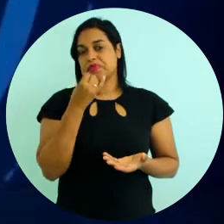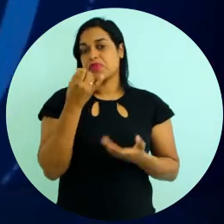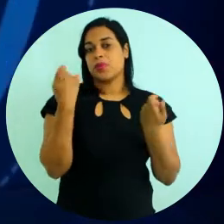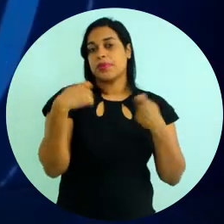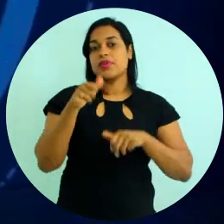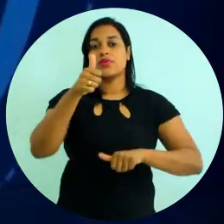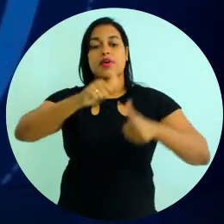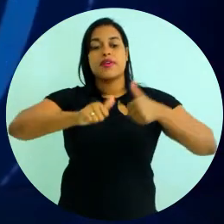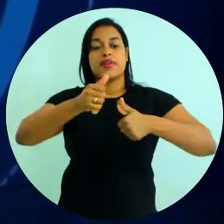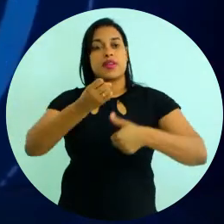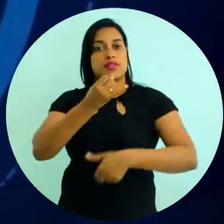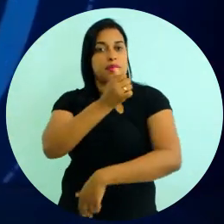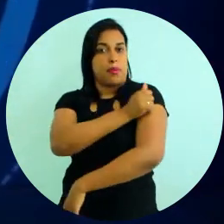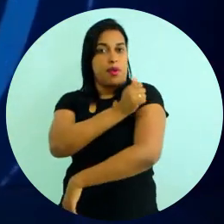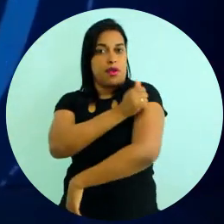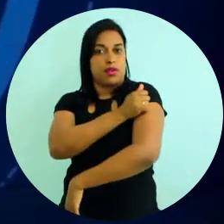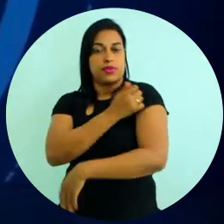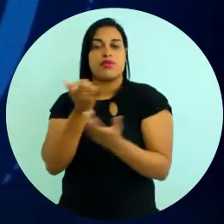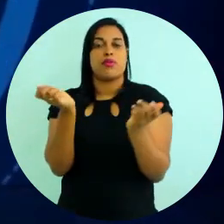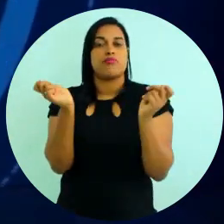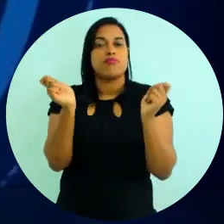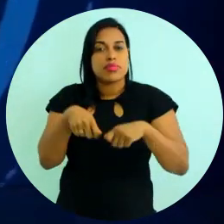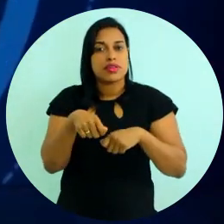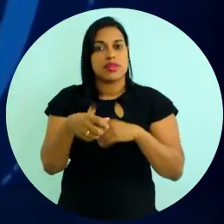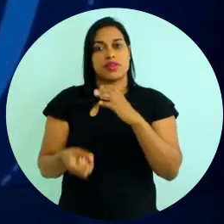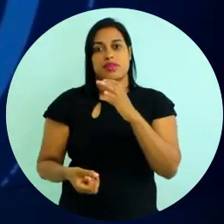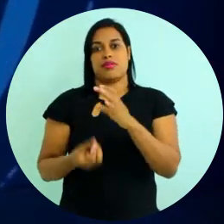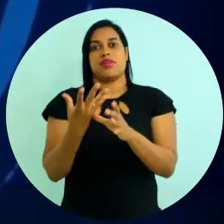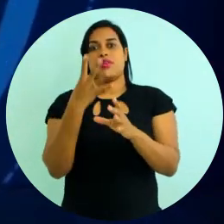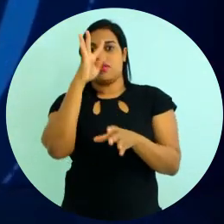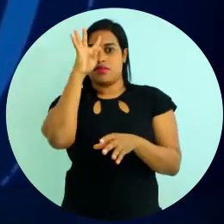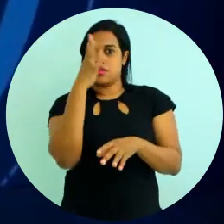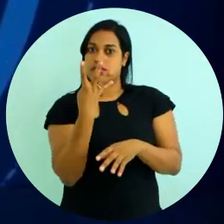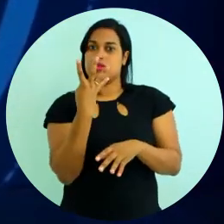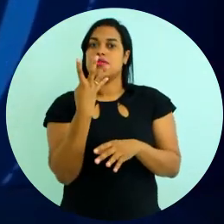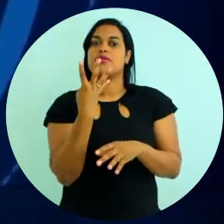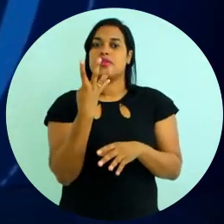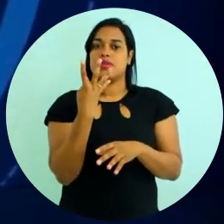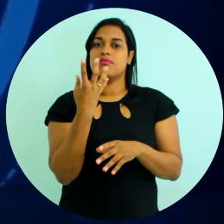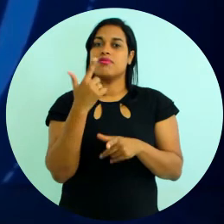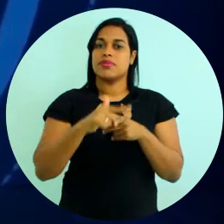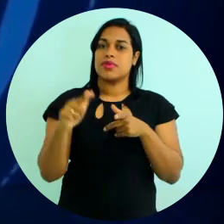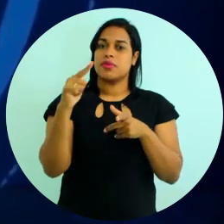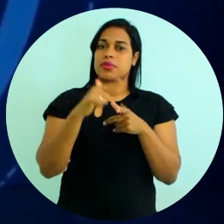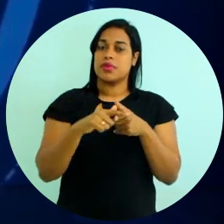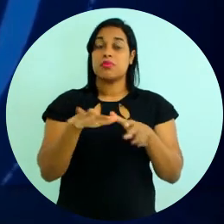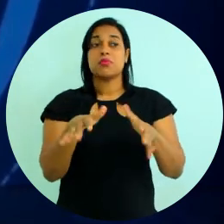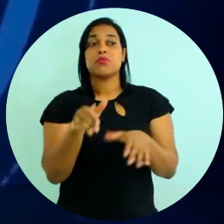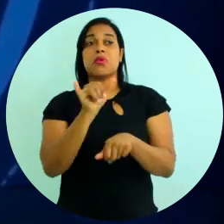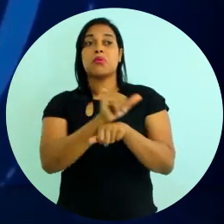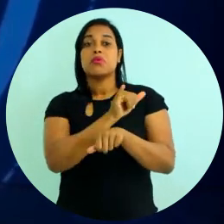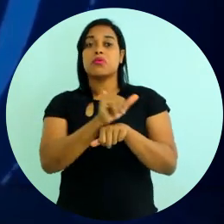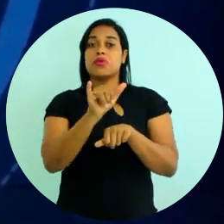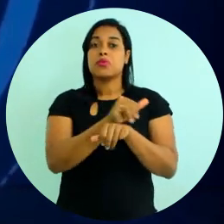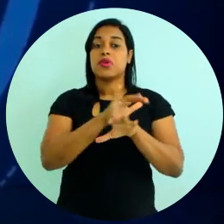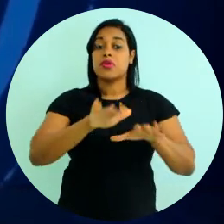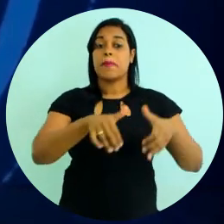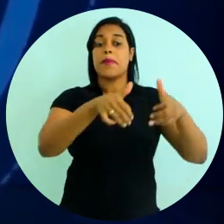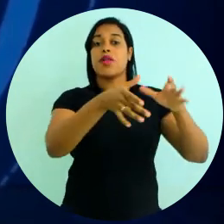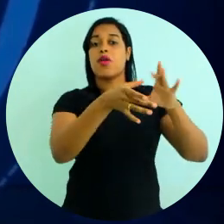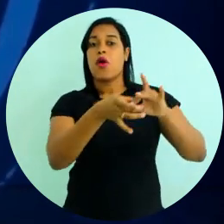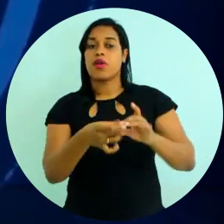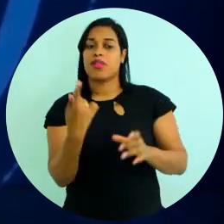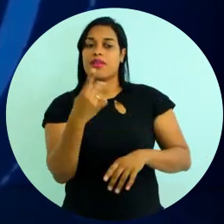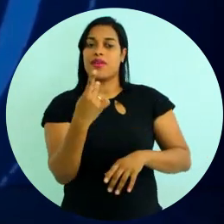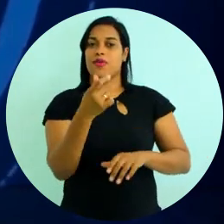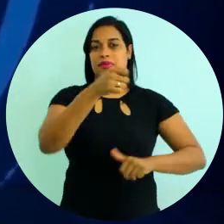exemplo, se eu preciso avaliar se o meu estudante tornou-se capaz de criar uma solução para um dado problema, qual instrumento oferecerá